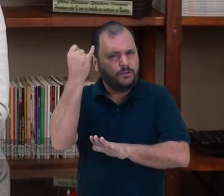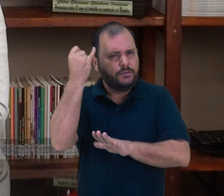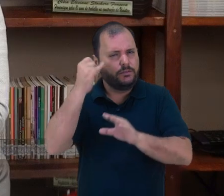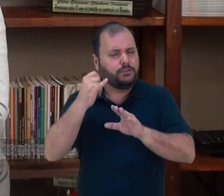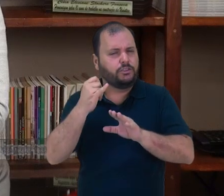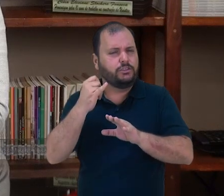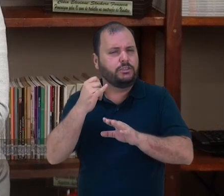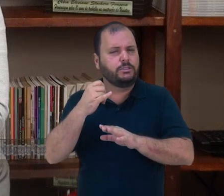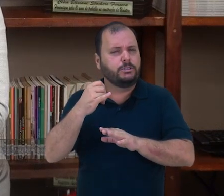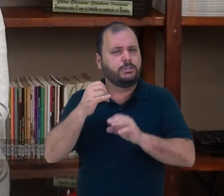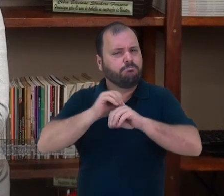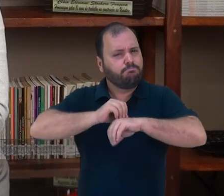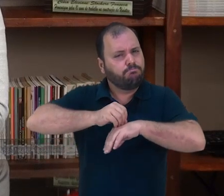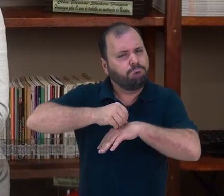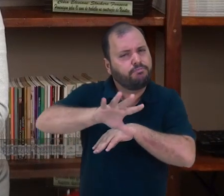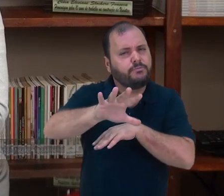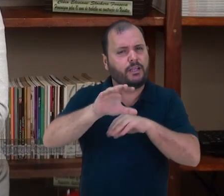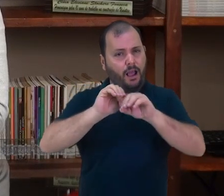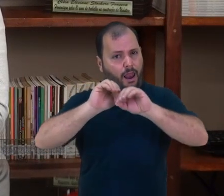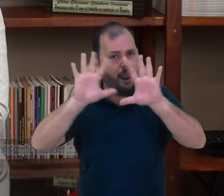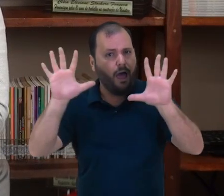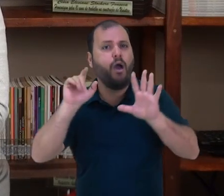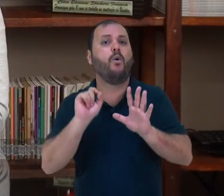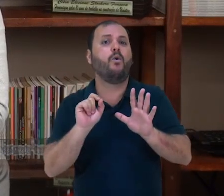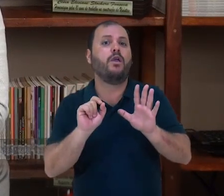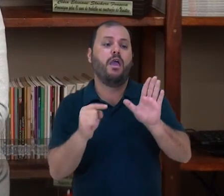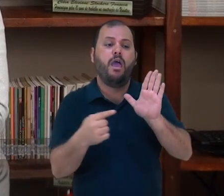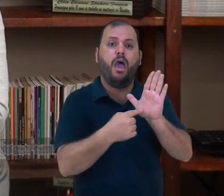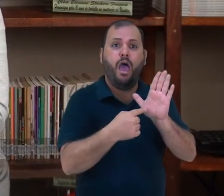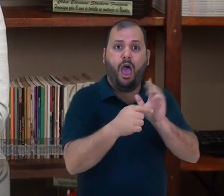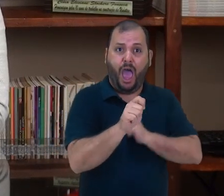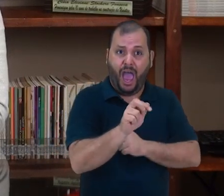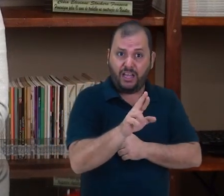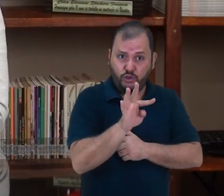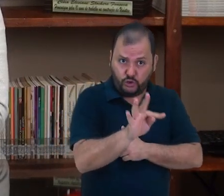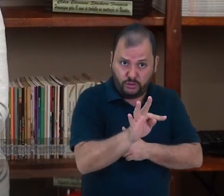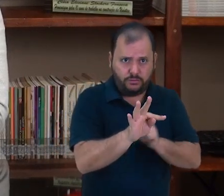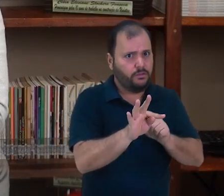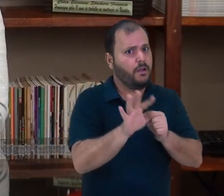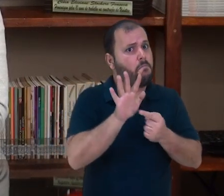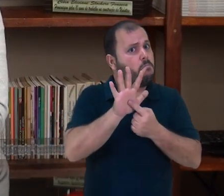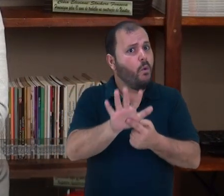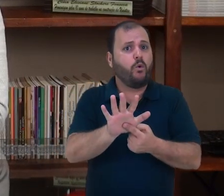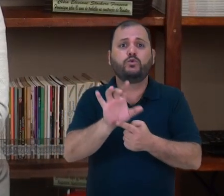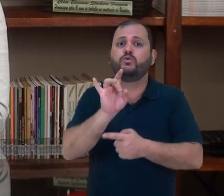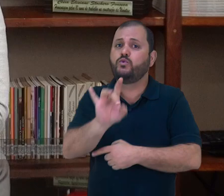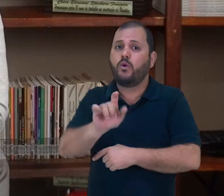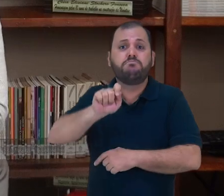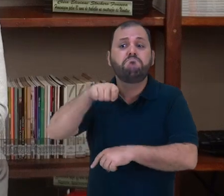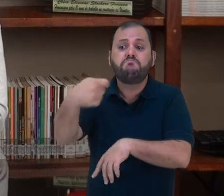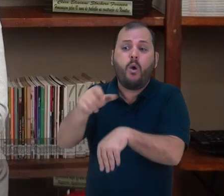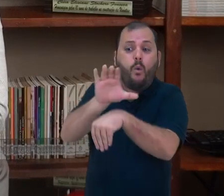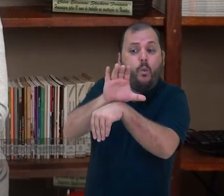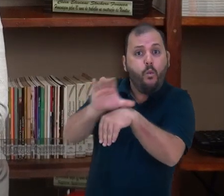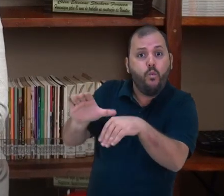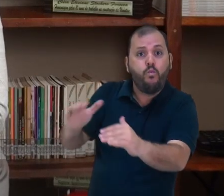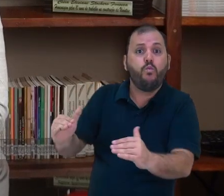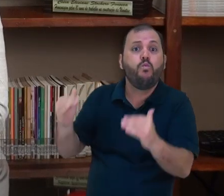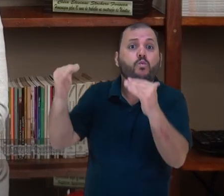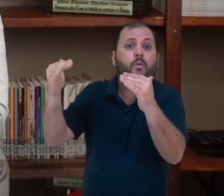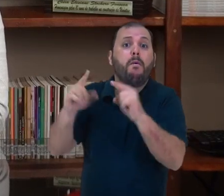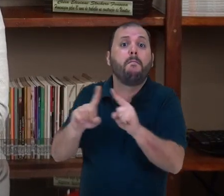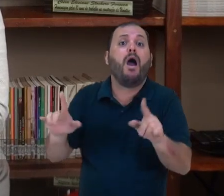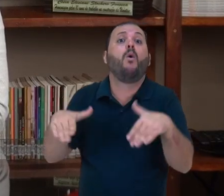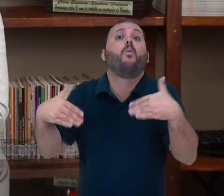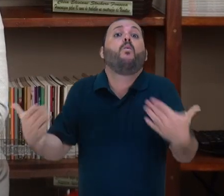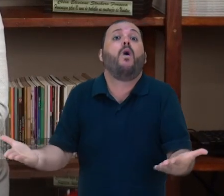estabelece que a formação deve ser em curso superior de tradução e interpretação. Mas não diz em